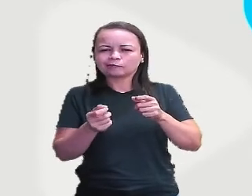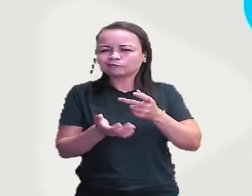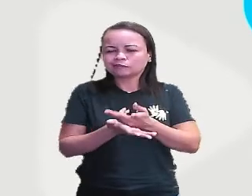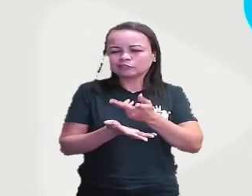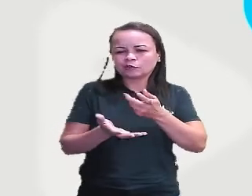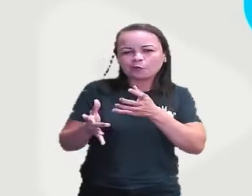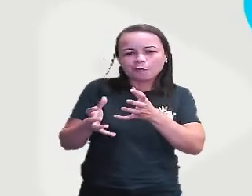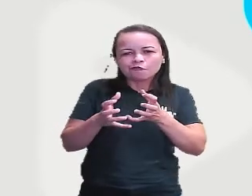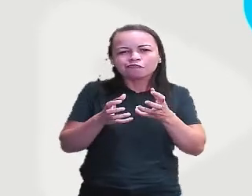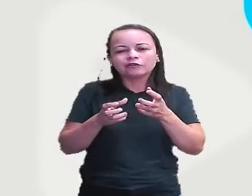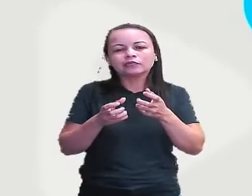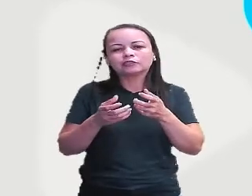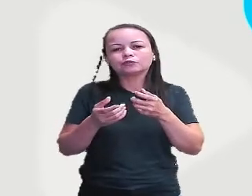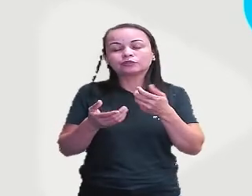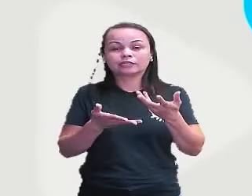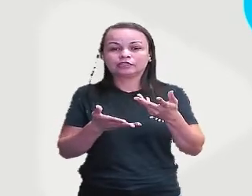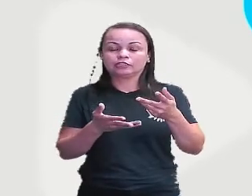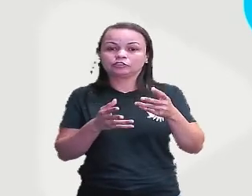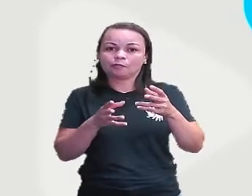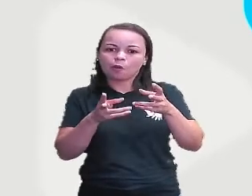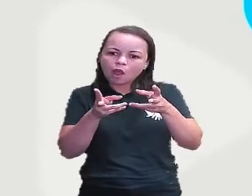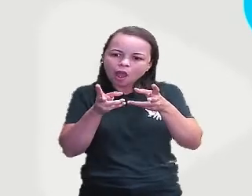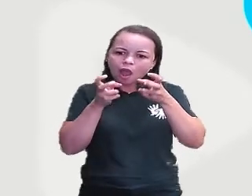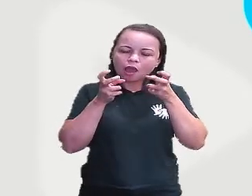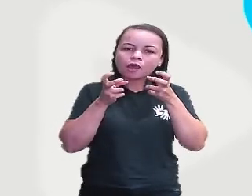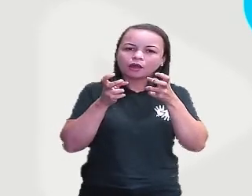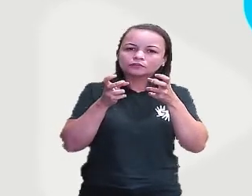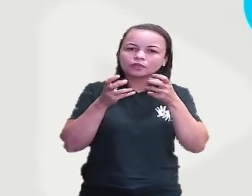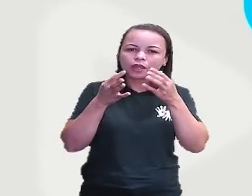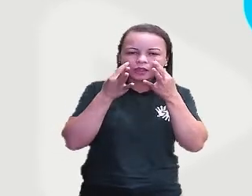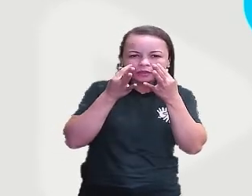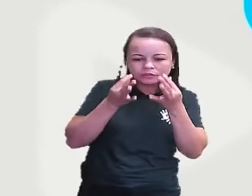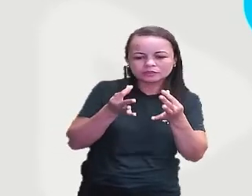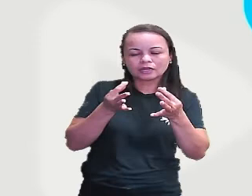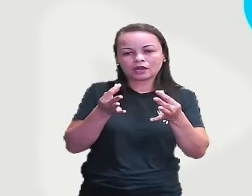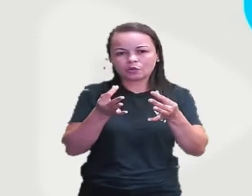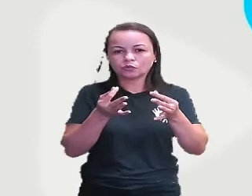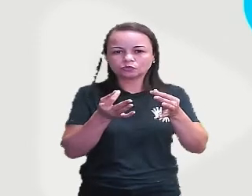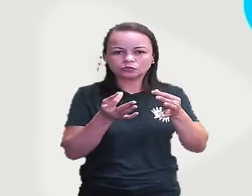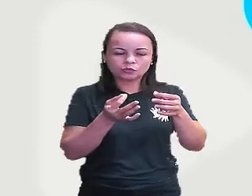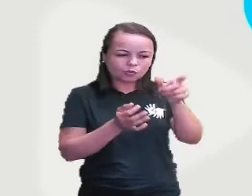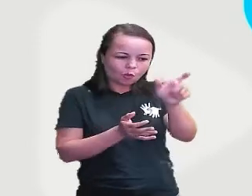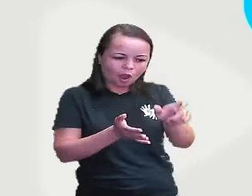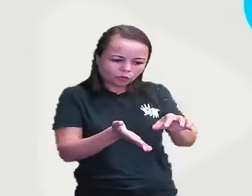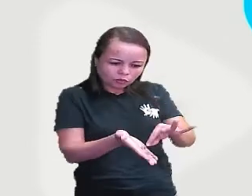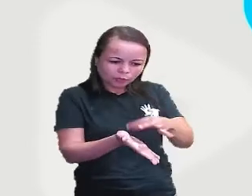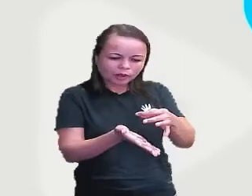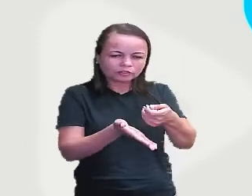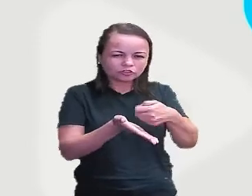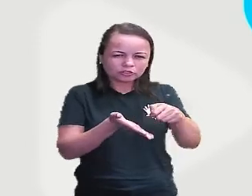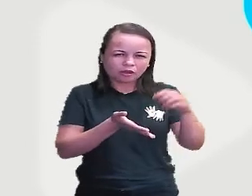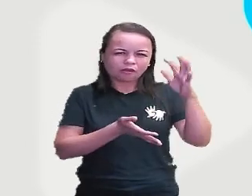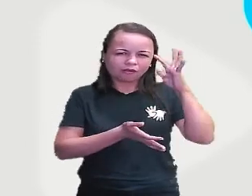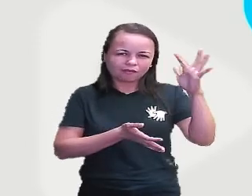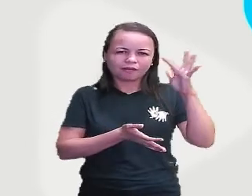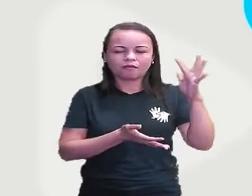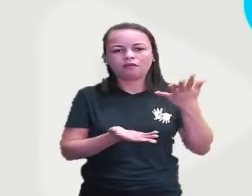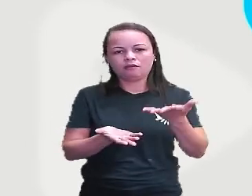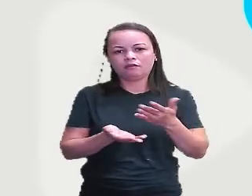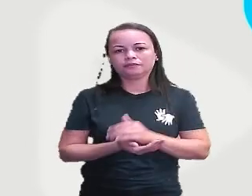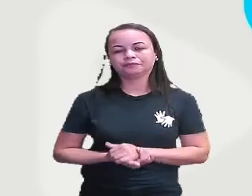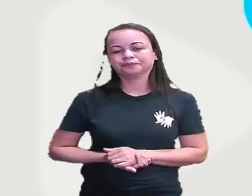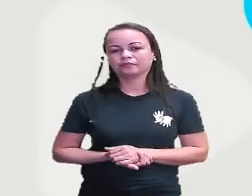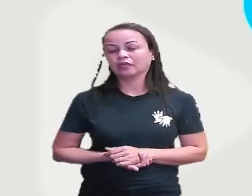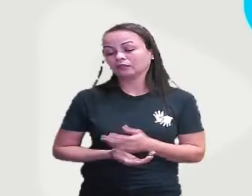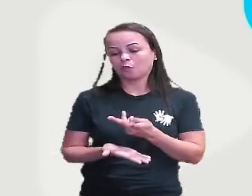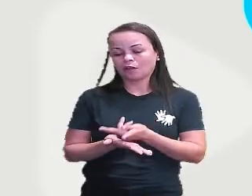que chamou a atenção do autor para escrever aquela crônica, aquela reflexão. Então, assim, o que